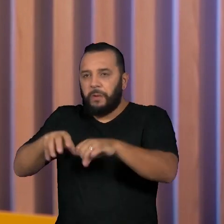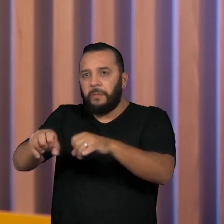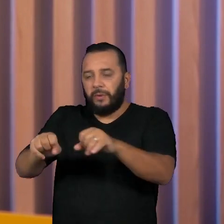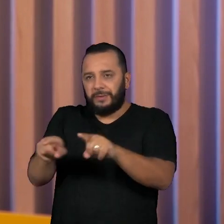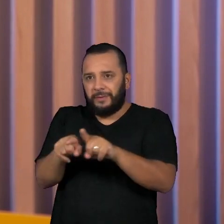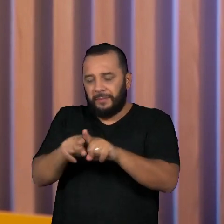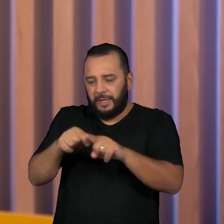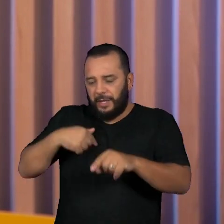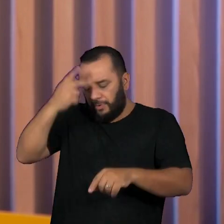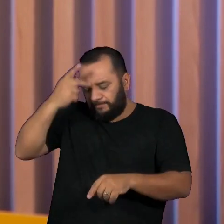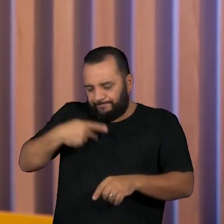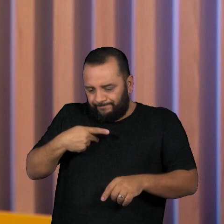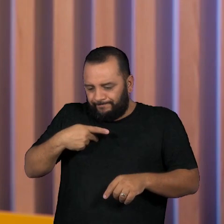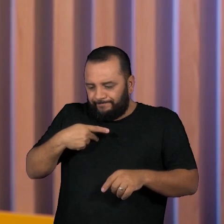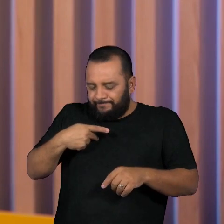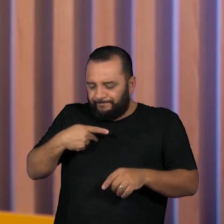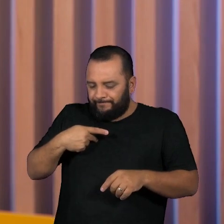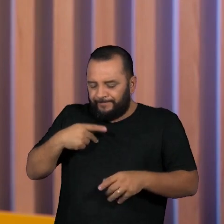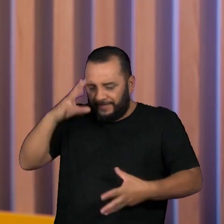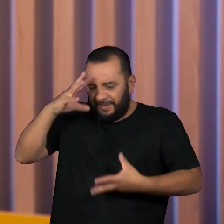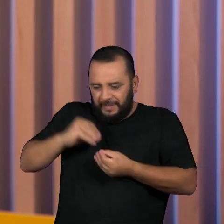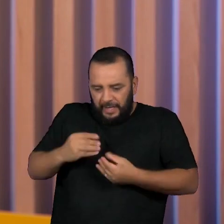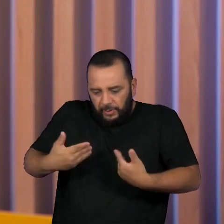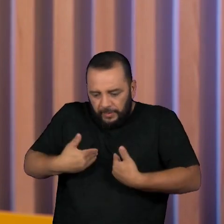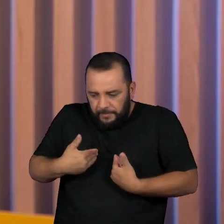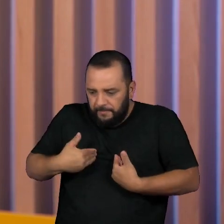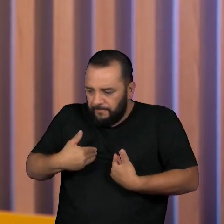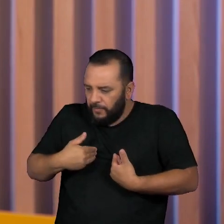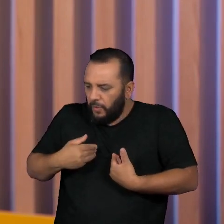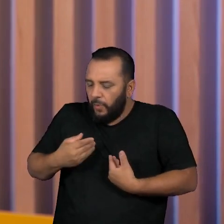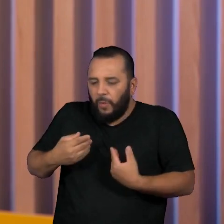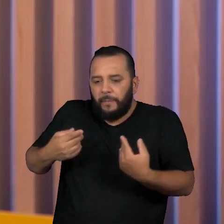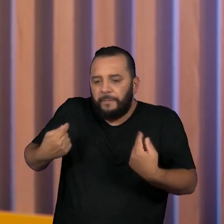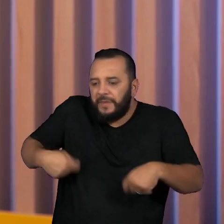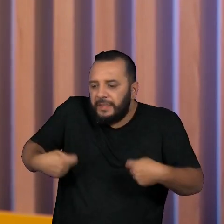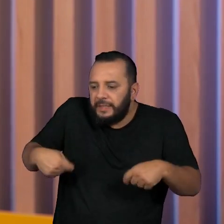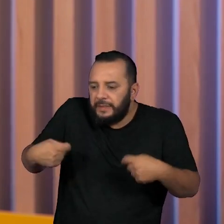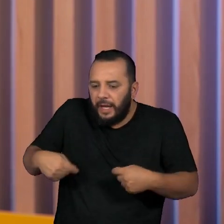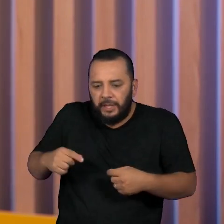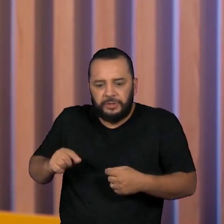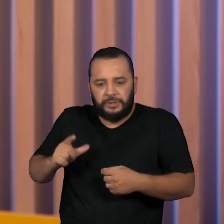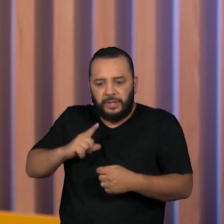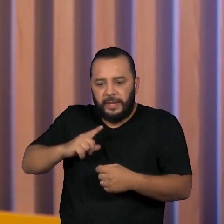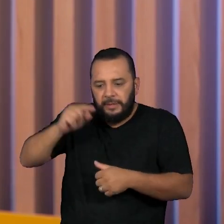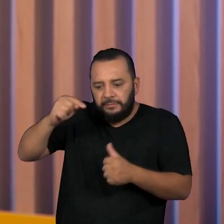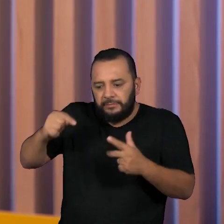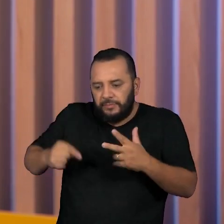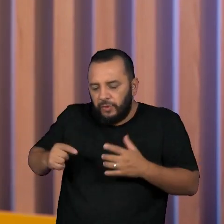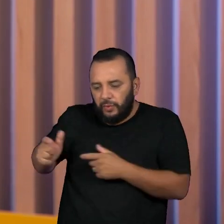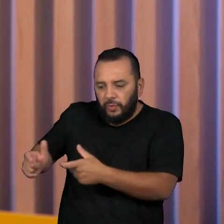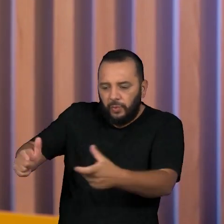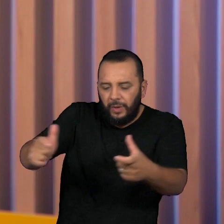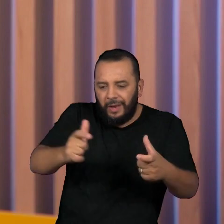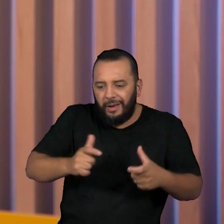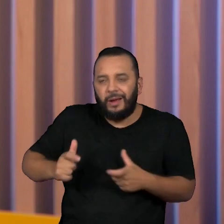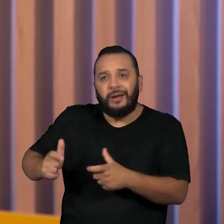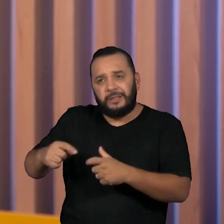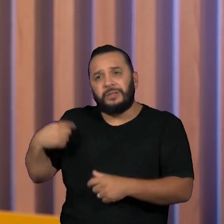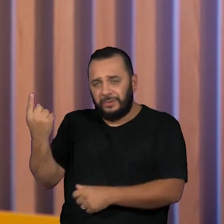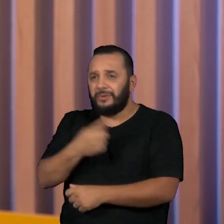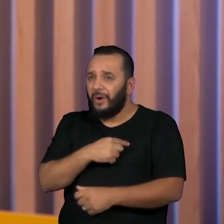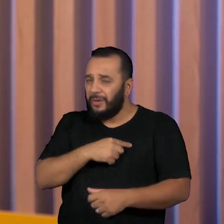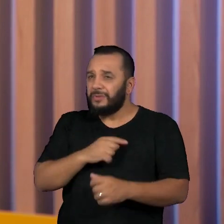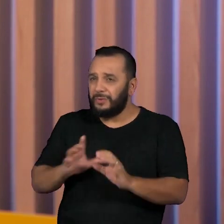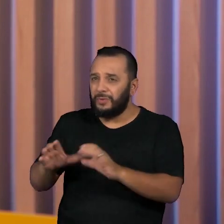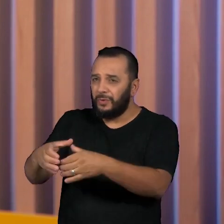e começa a demandar outras políticas para o território. Então, esse tem sido o nosso papel nos últimos tempos, de fortalecimento